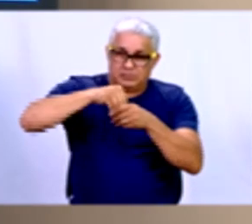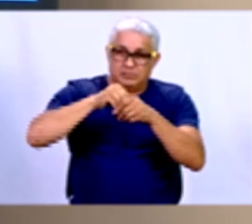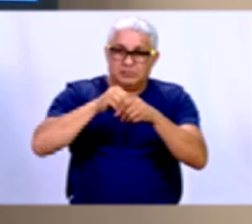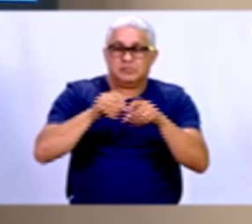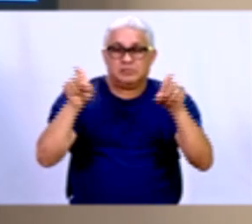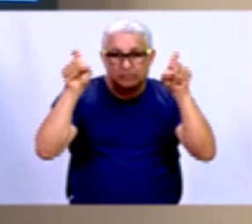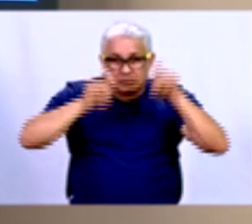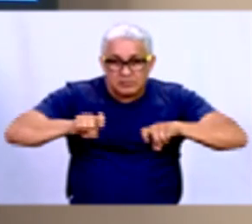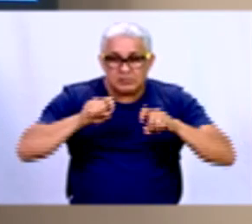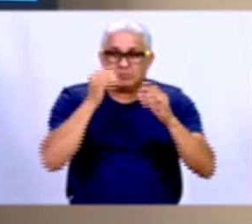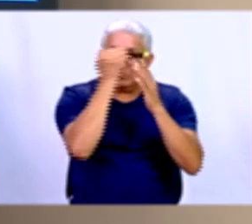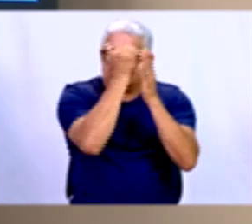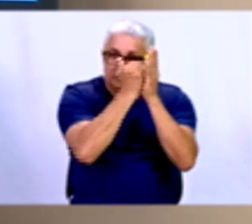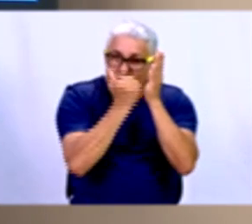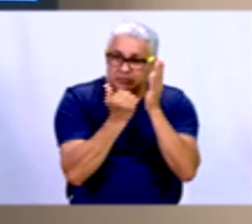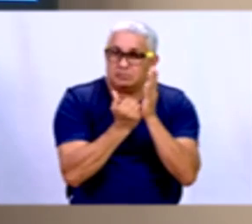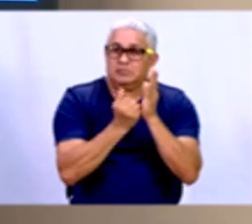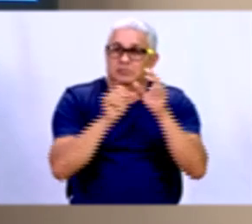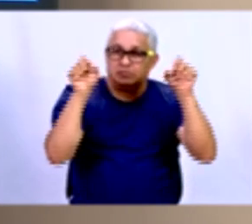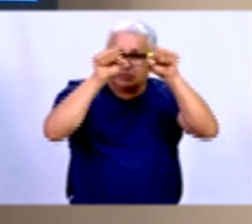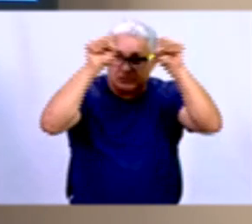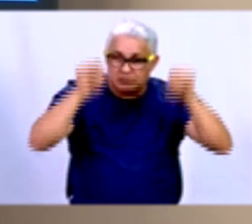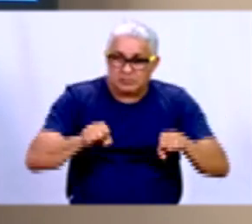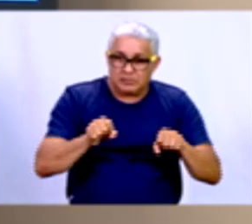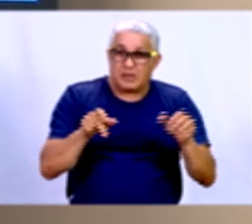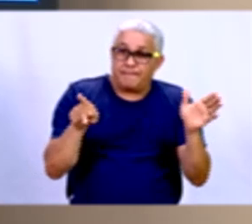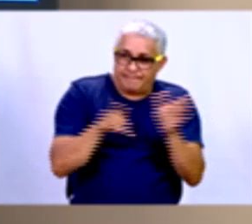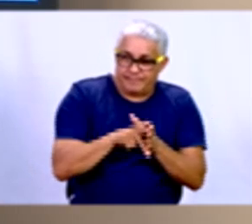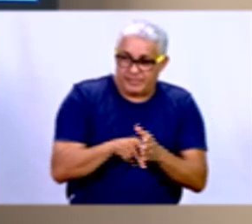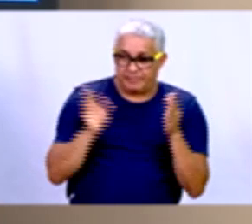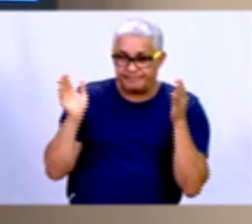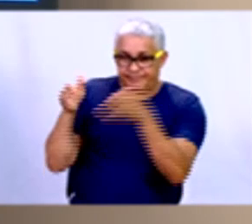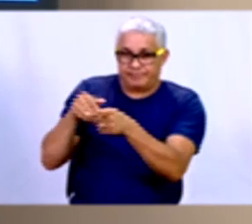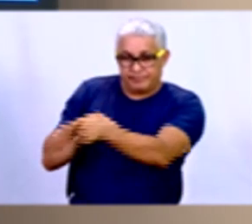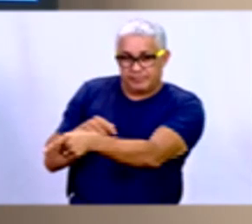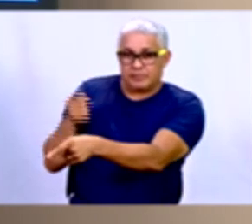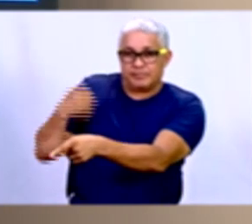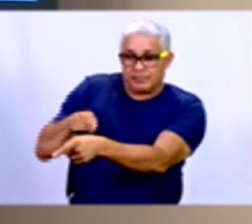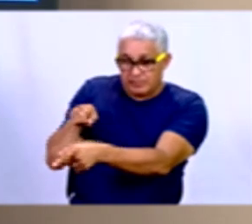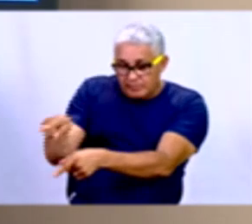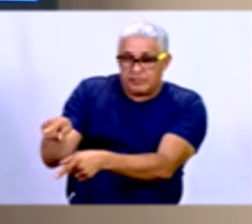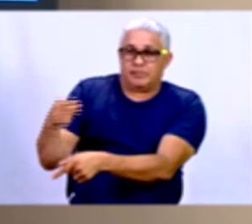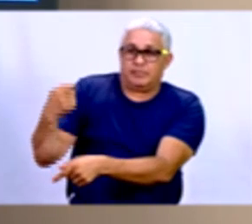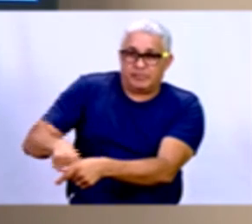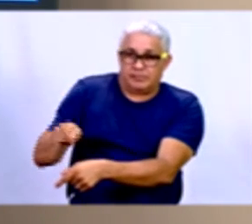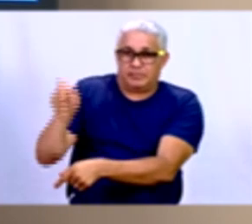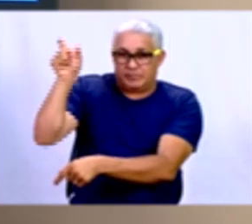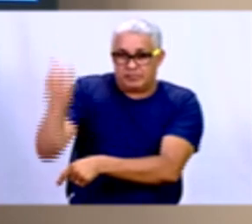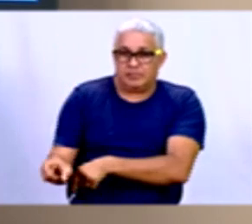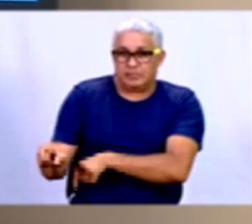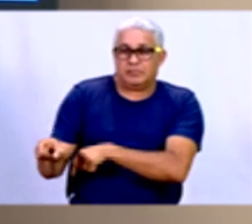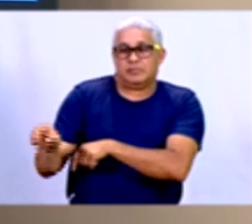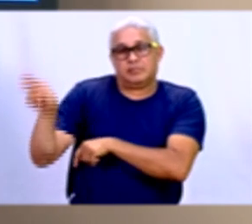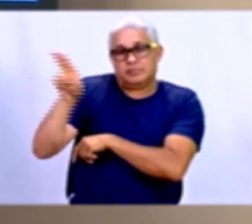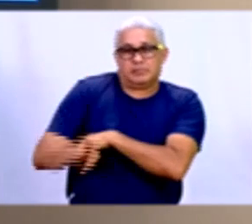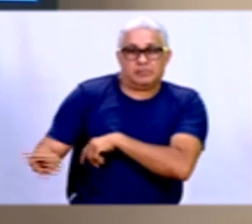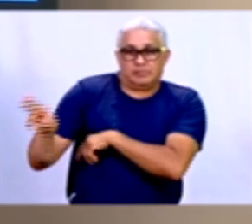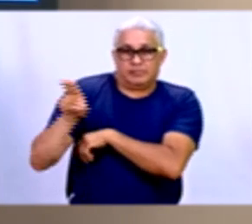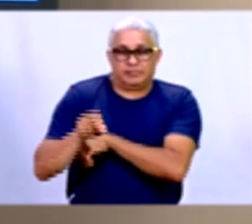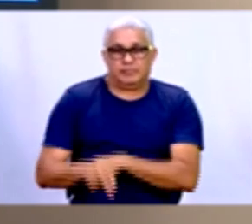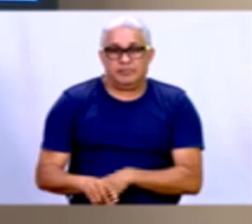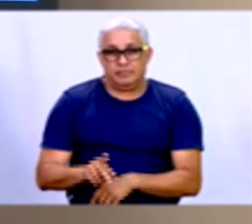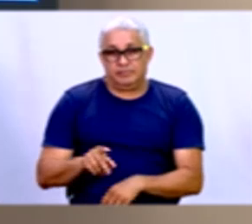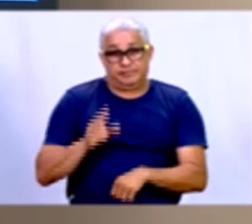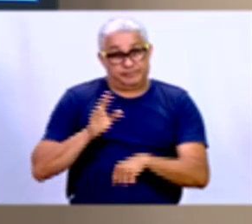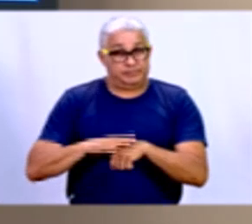sistema é desenvolvido, a gente desenvolve para esses usuários. O objetivo é atender as necessidades desses usuários. Portanto, a